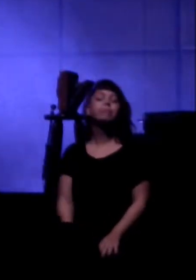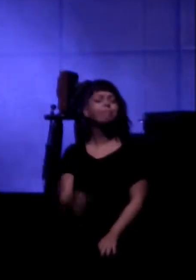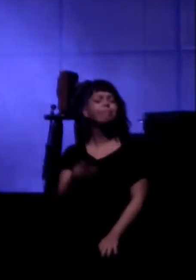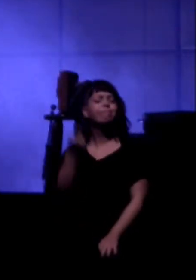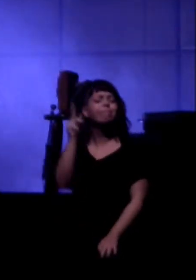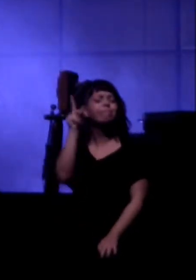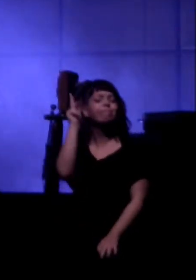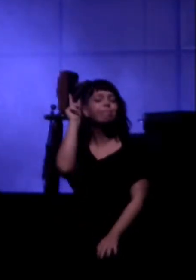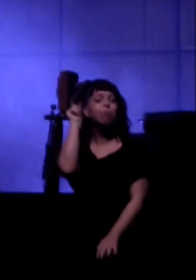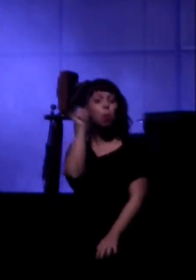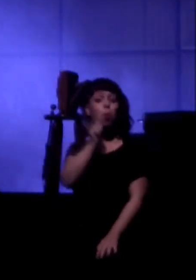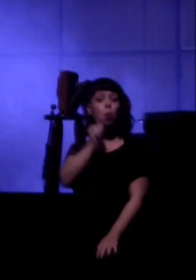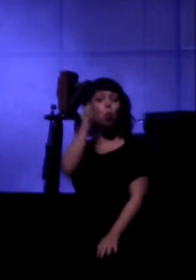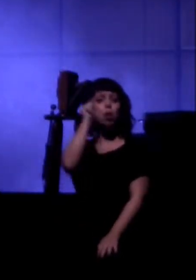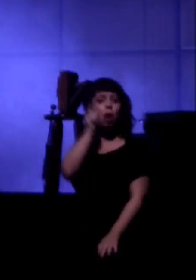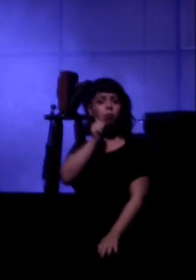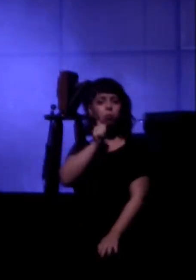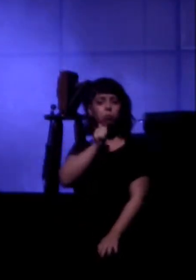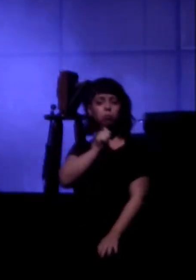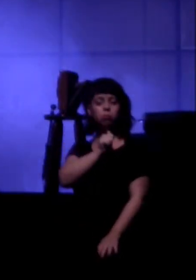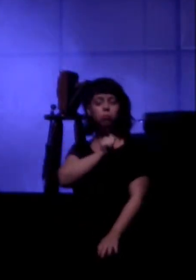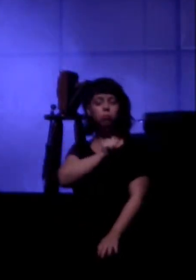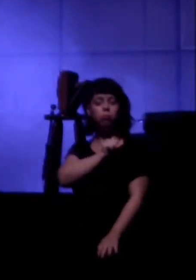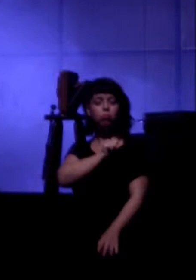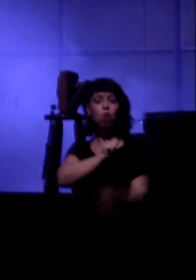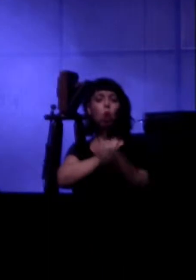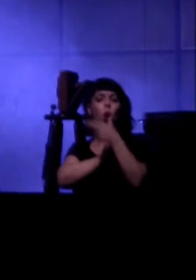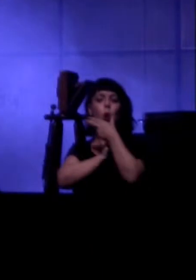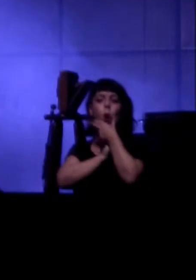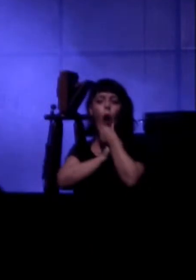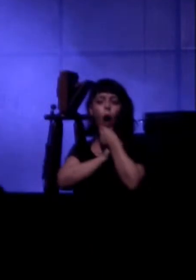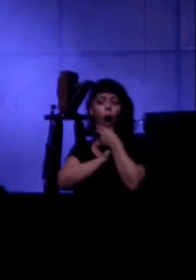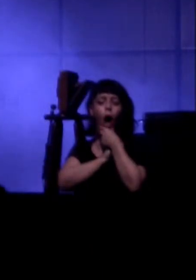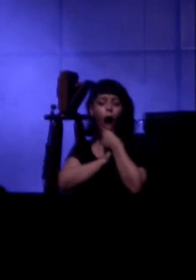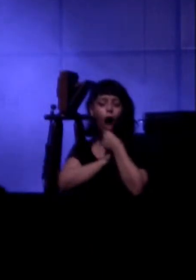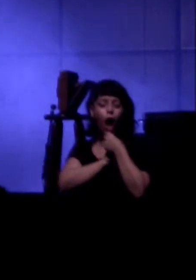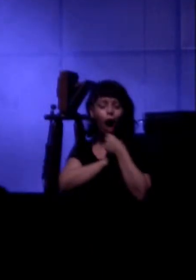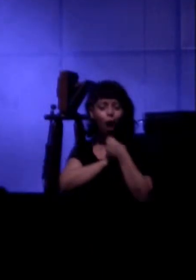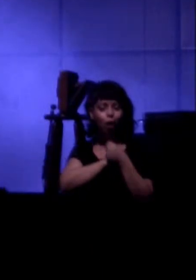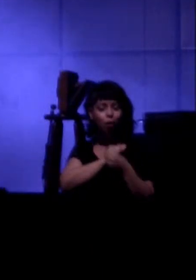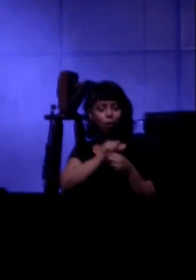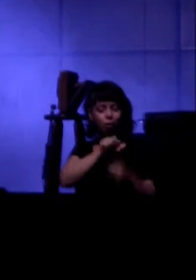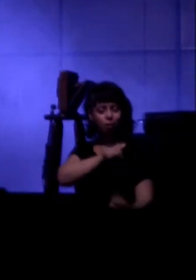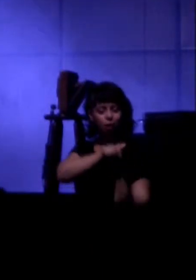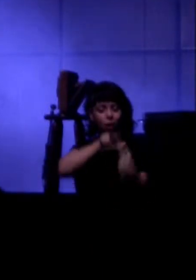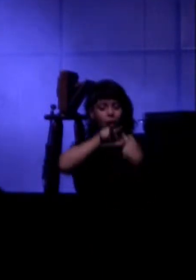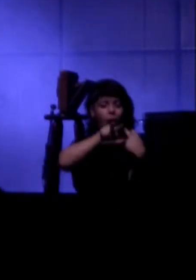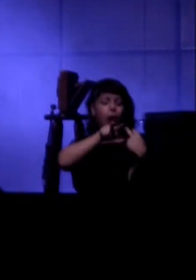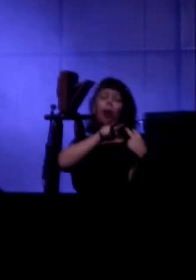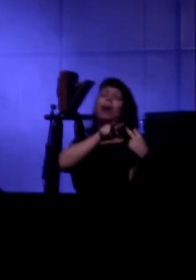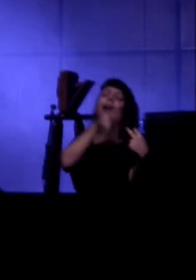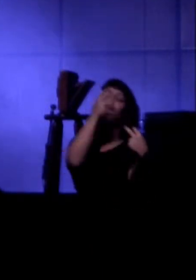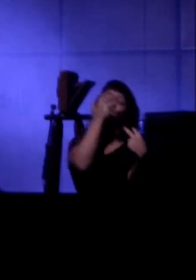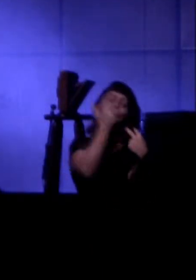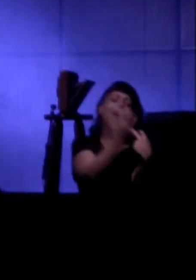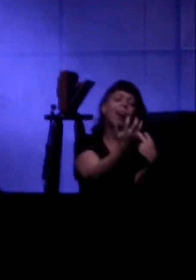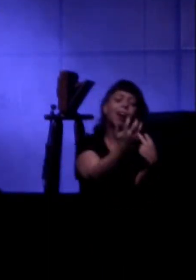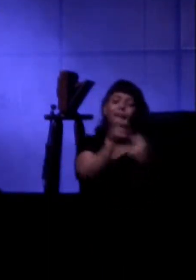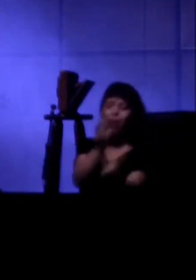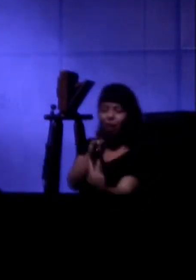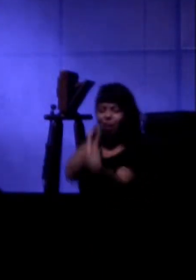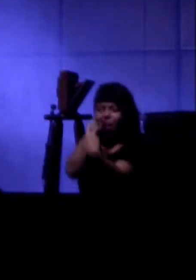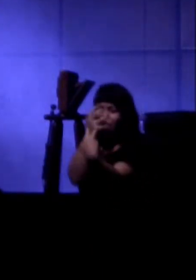vez, uma mulher que via um futuro grandioso para cada homem que a